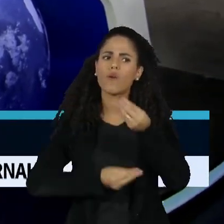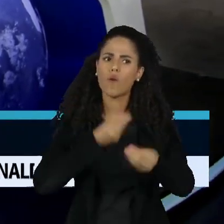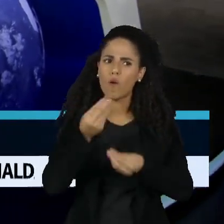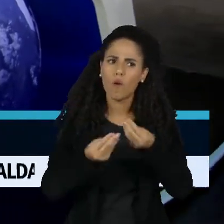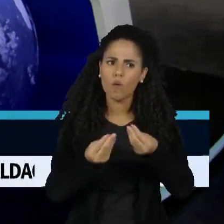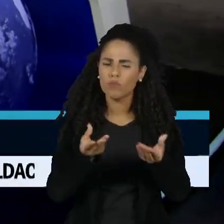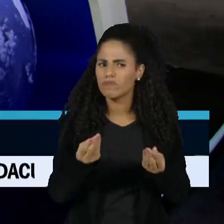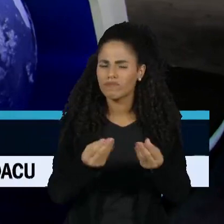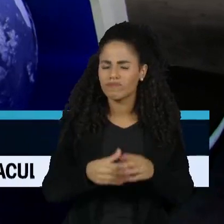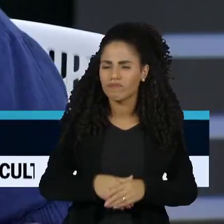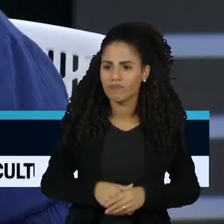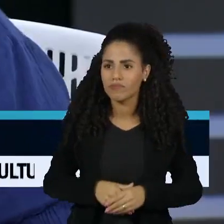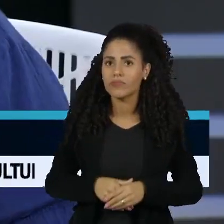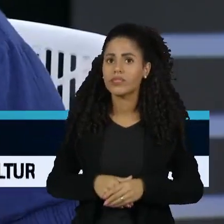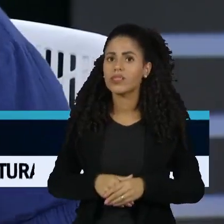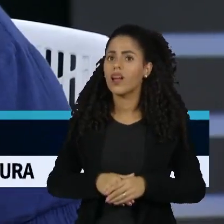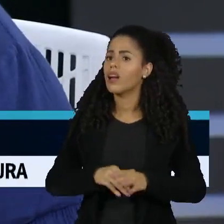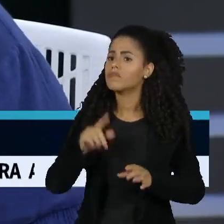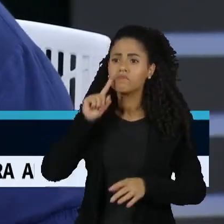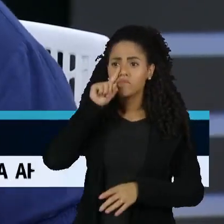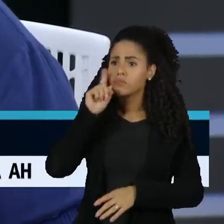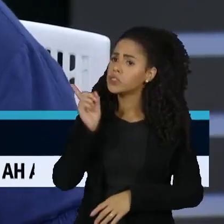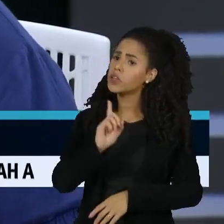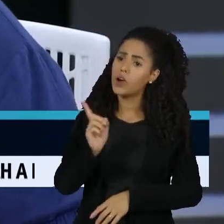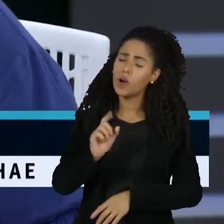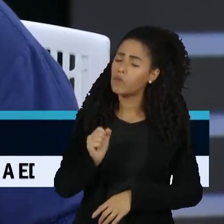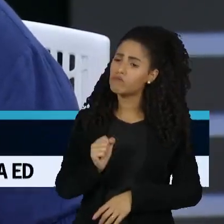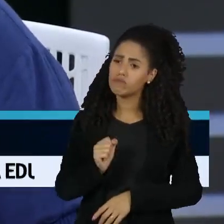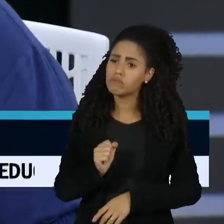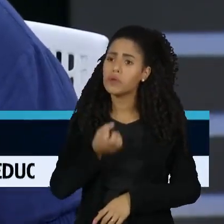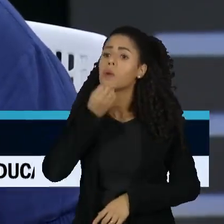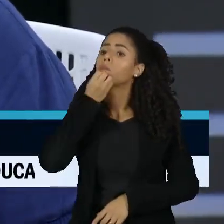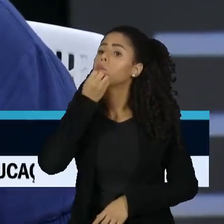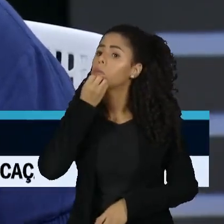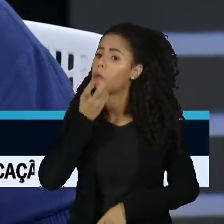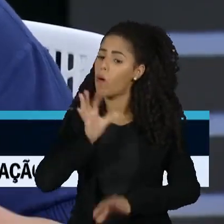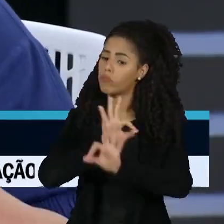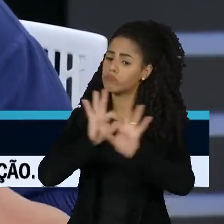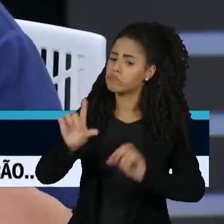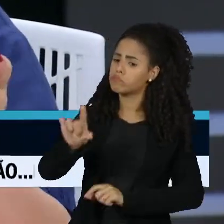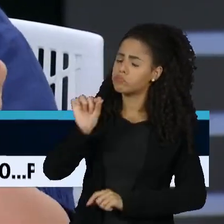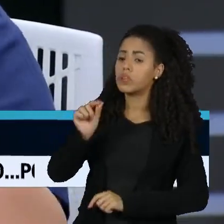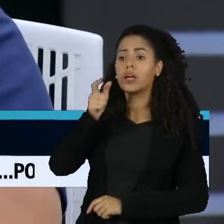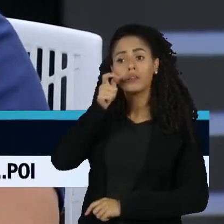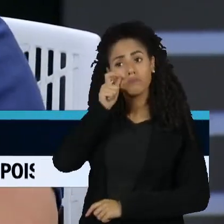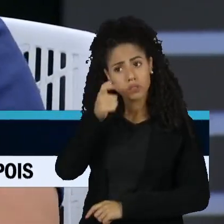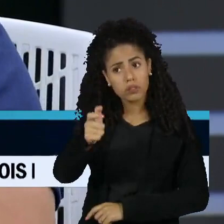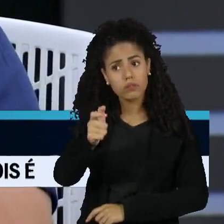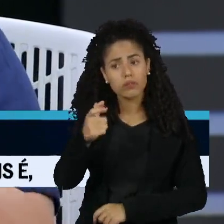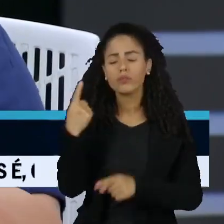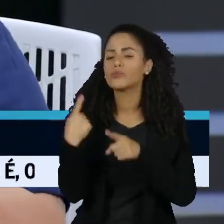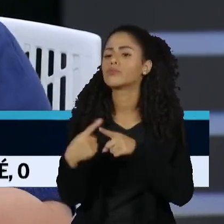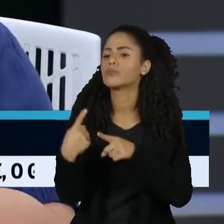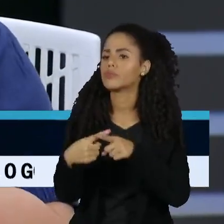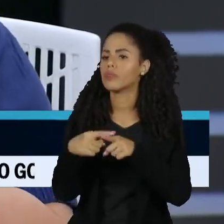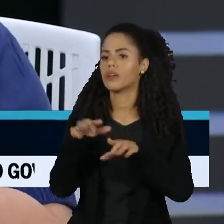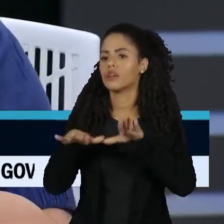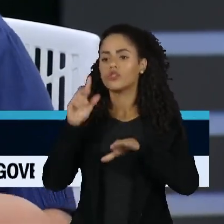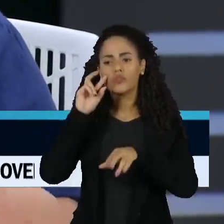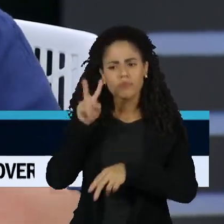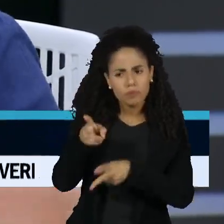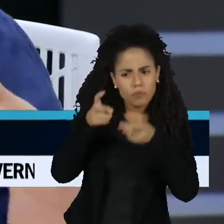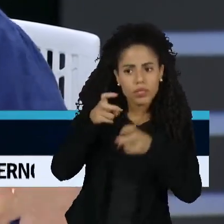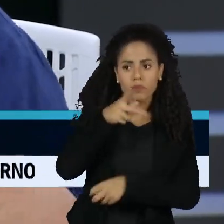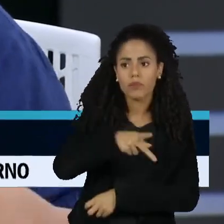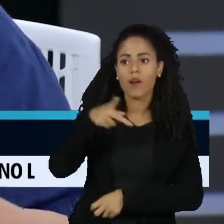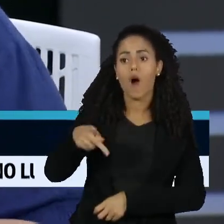Tesouro Direto? Não, não vejo grandes riscos, não. Eu acho que, na verdade, é uma alternativa interessante. E até quando a gente fala, né, a gente vê o educador